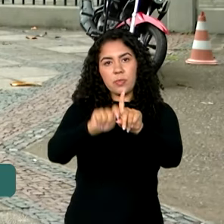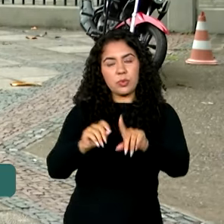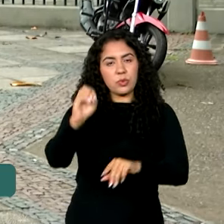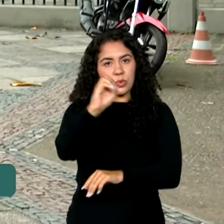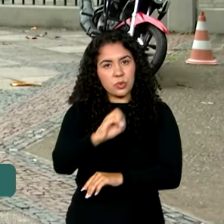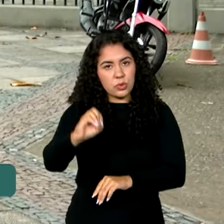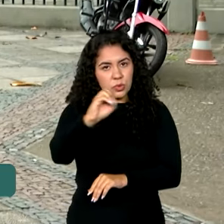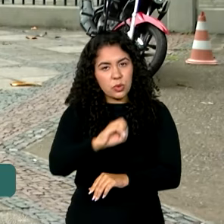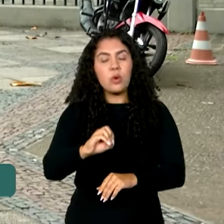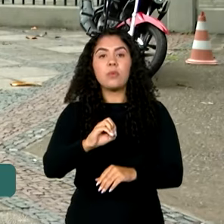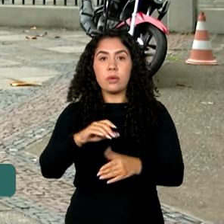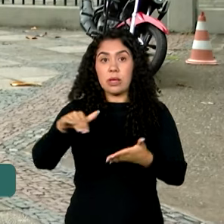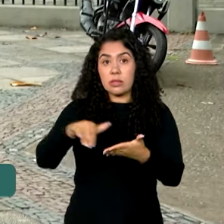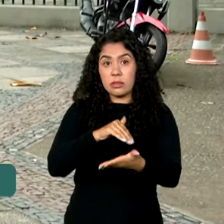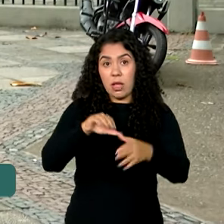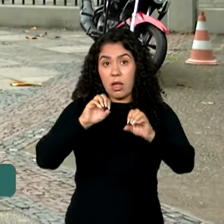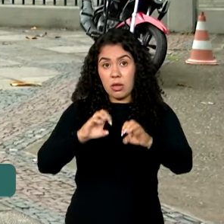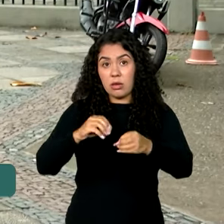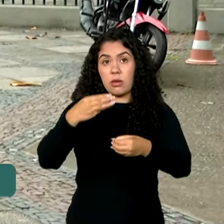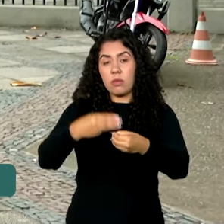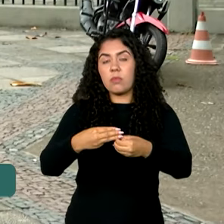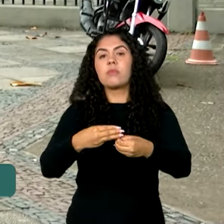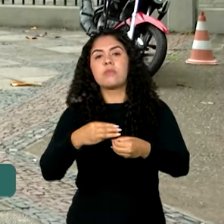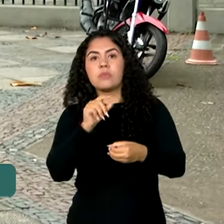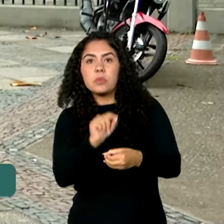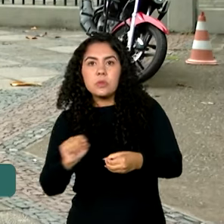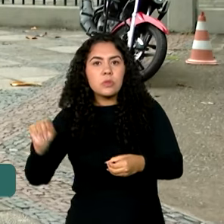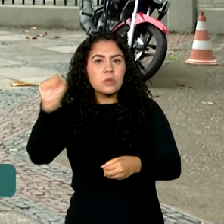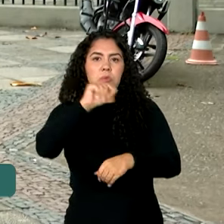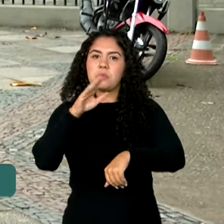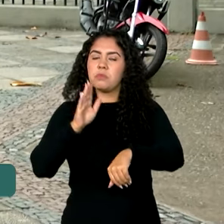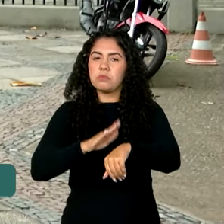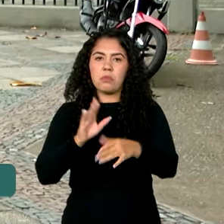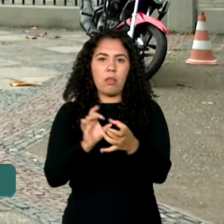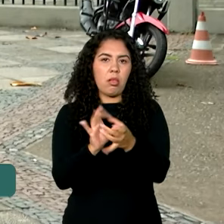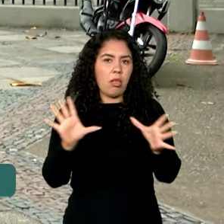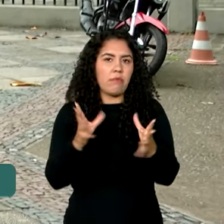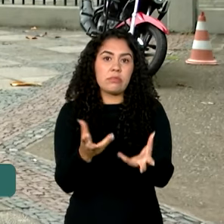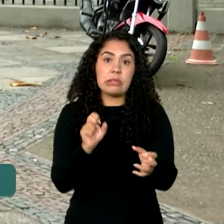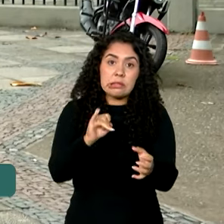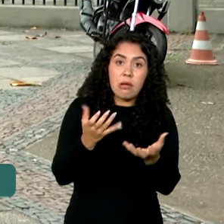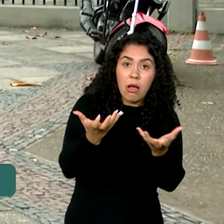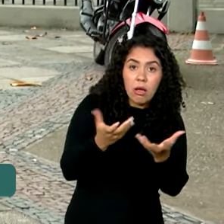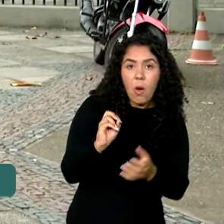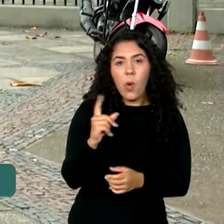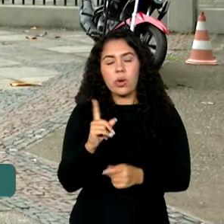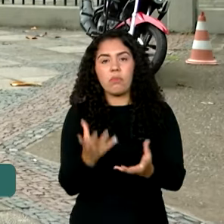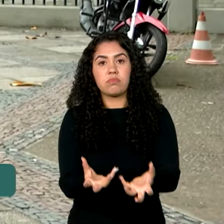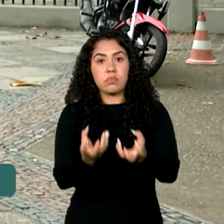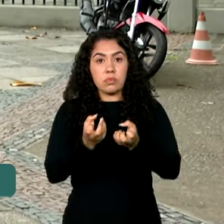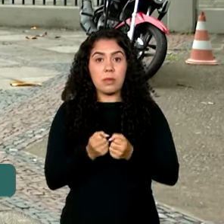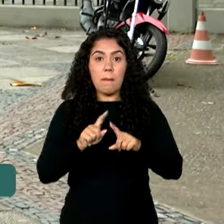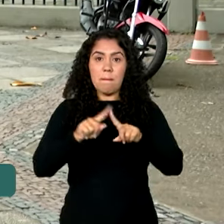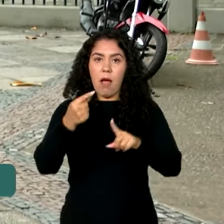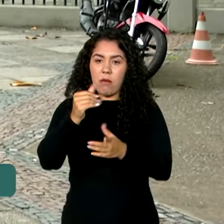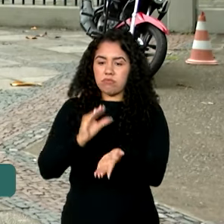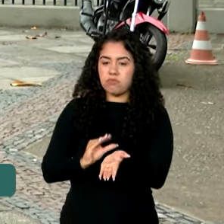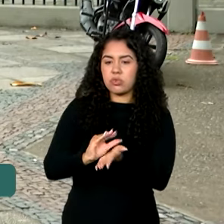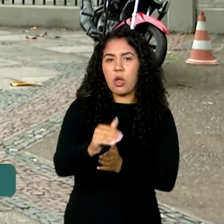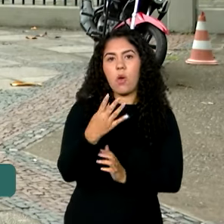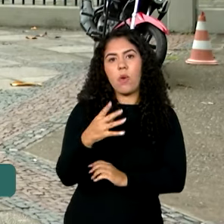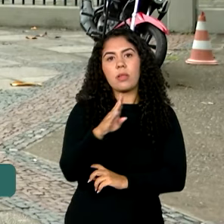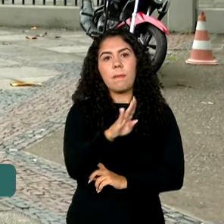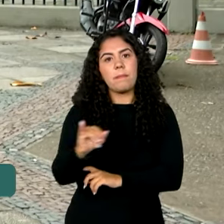A adesão dos municípios é voluntária. A previsão do governo federal é de um investimento de 4 bilhões de reais.